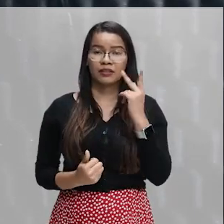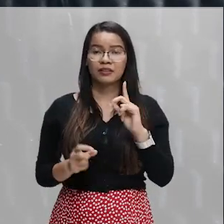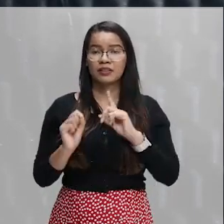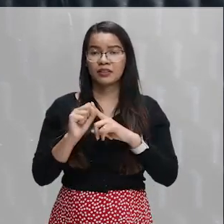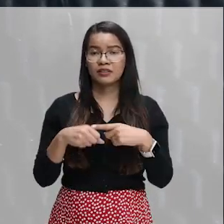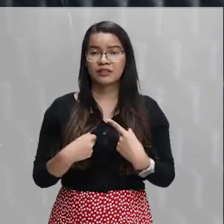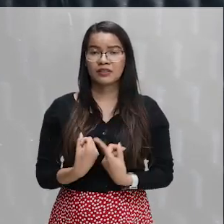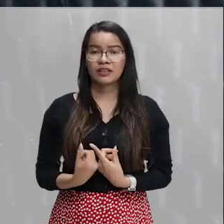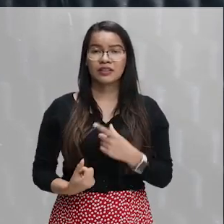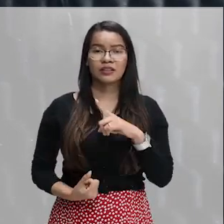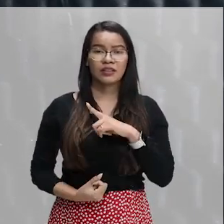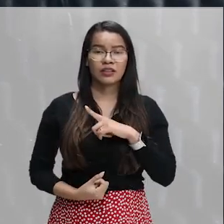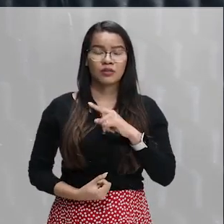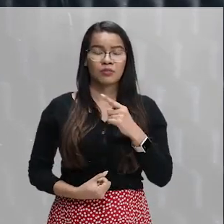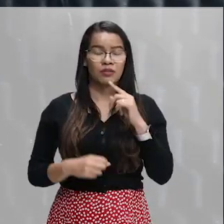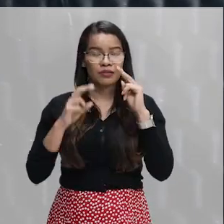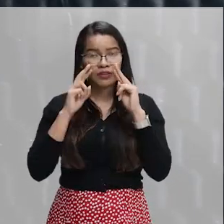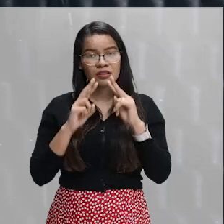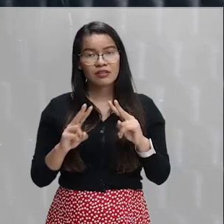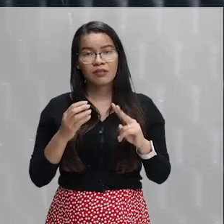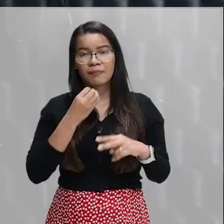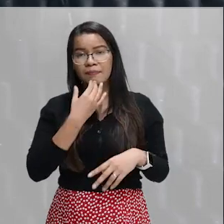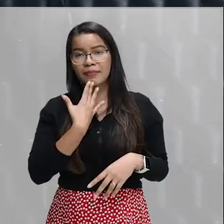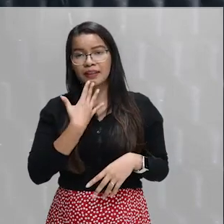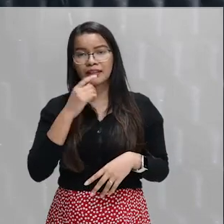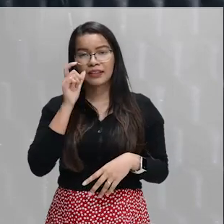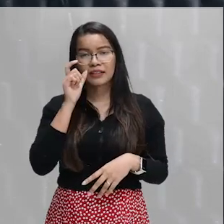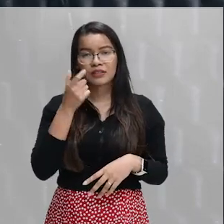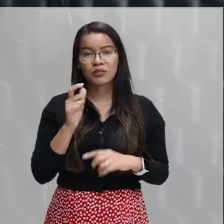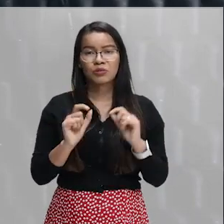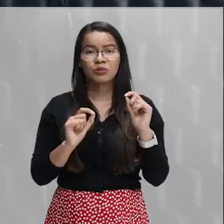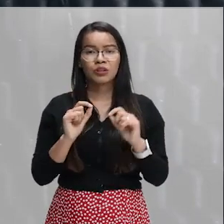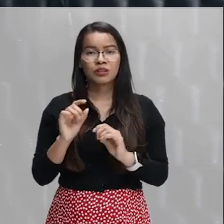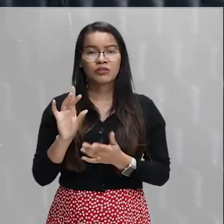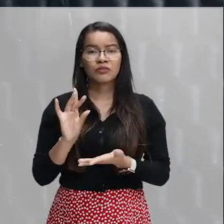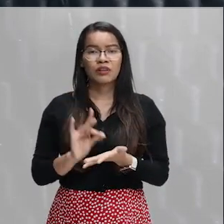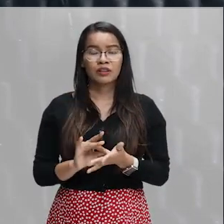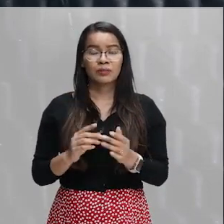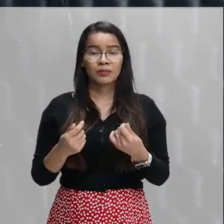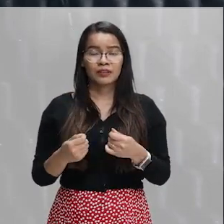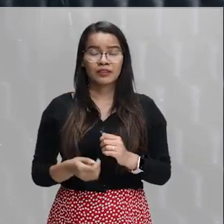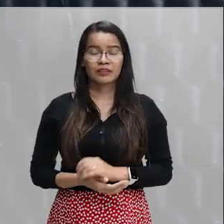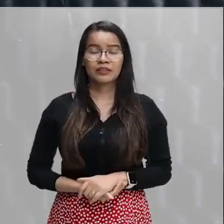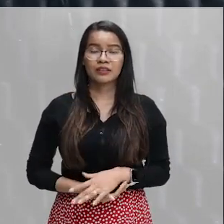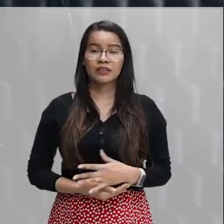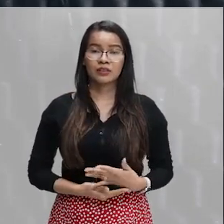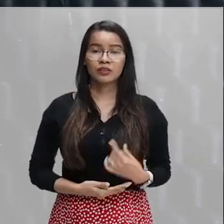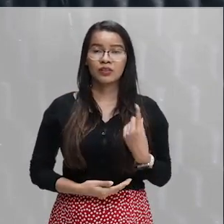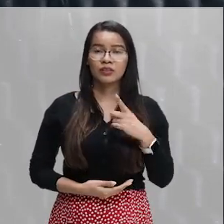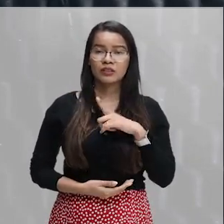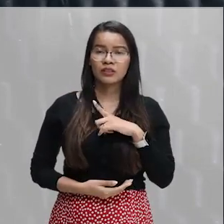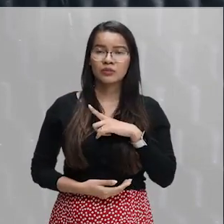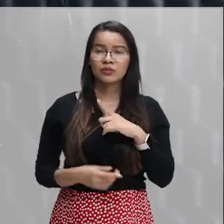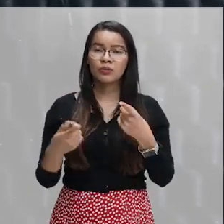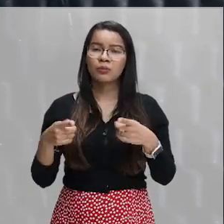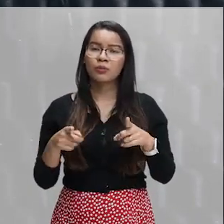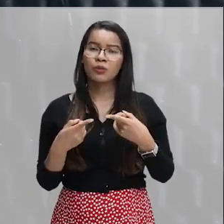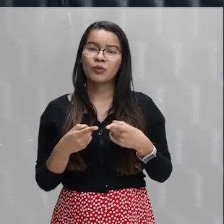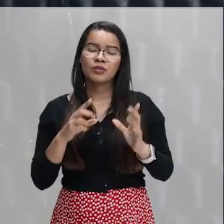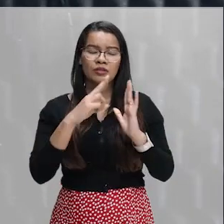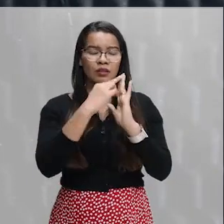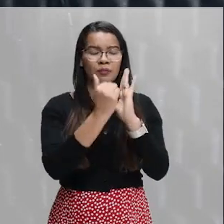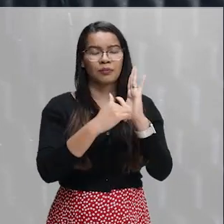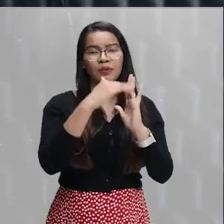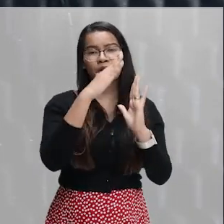sociedade tenha uma visão bem interessante daquilo que realmente ocorre. Tá? Então, nós temos música,